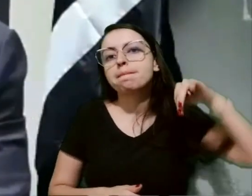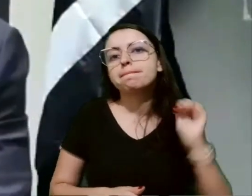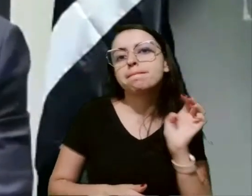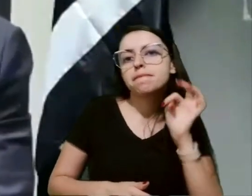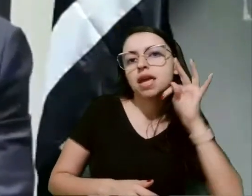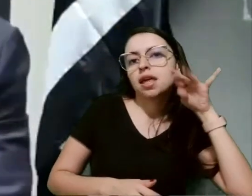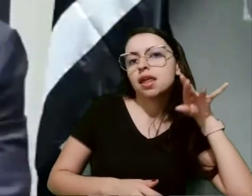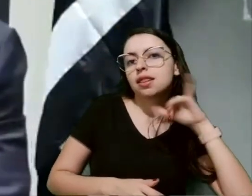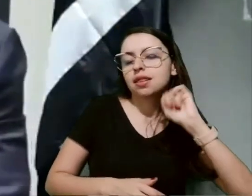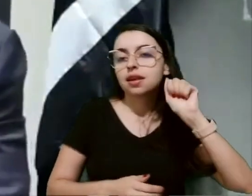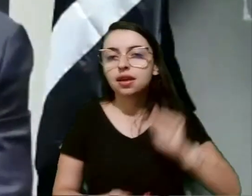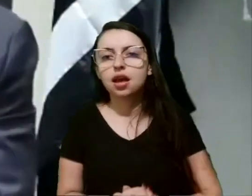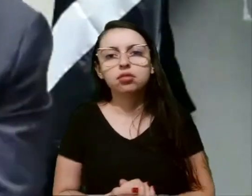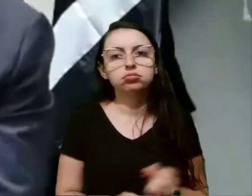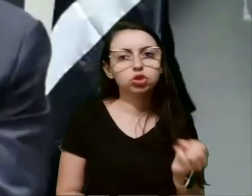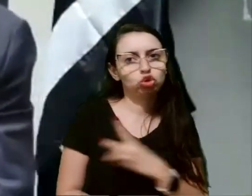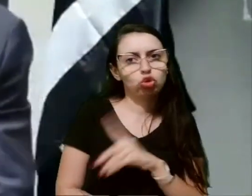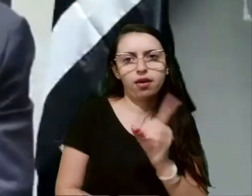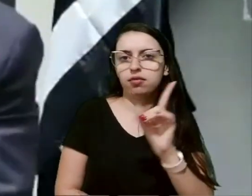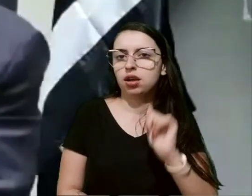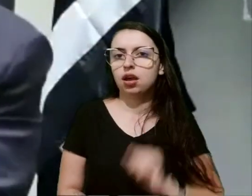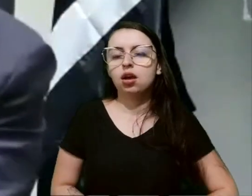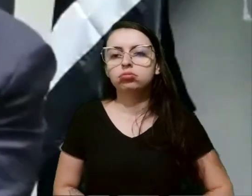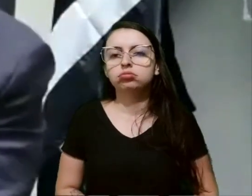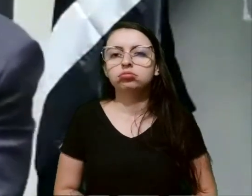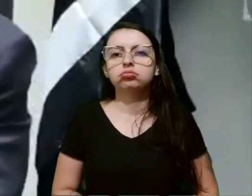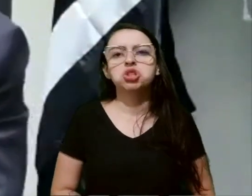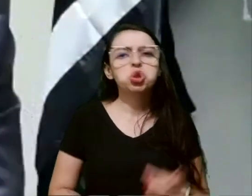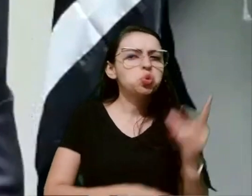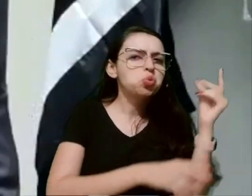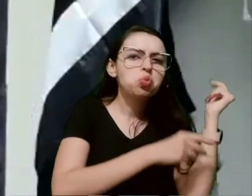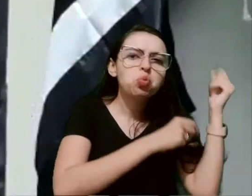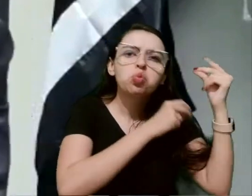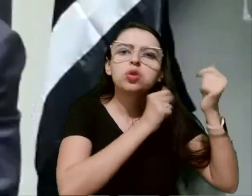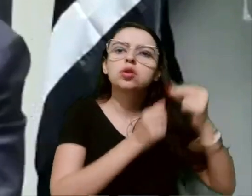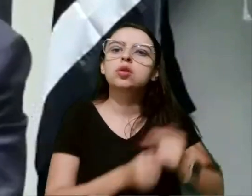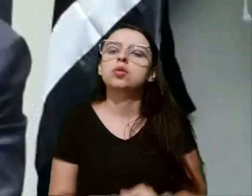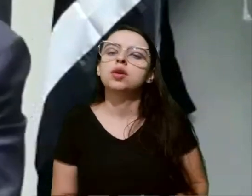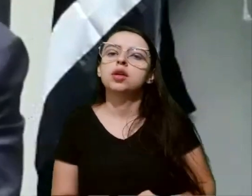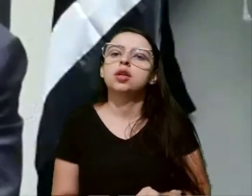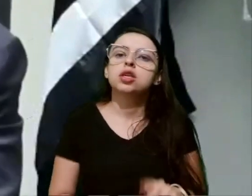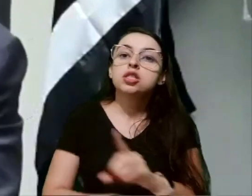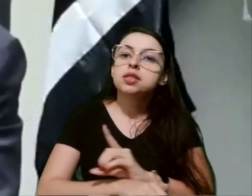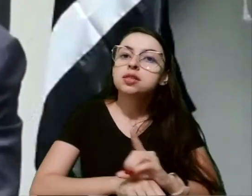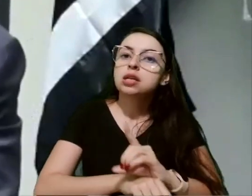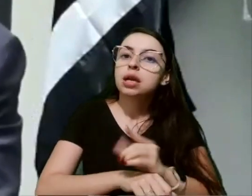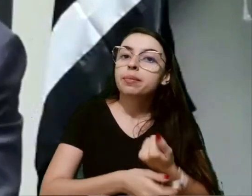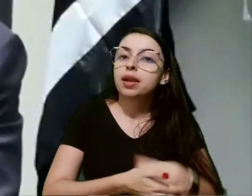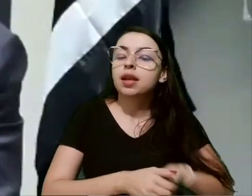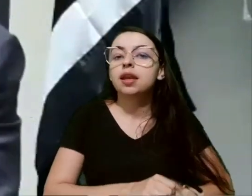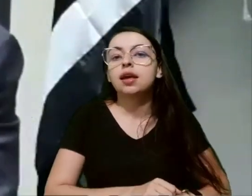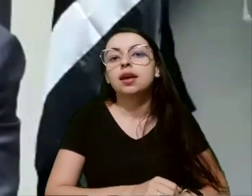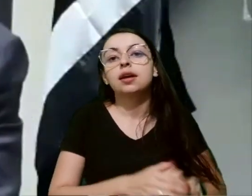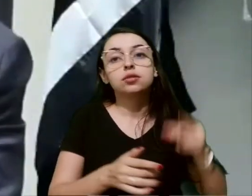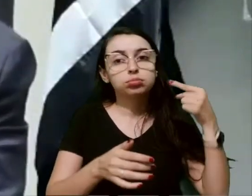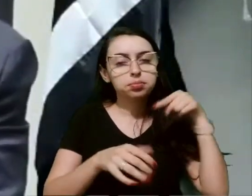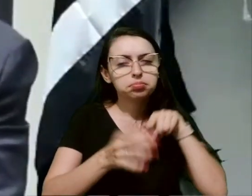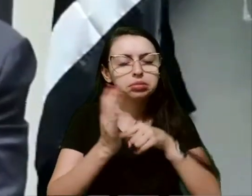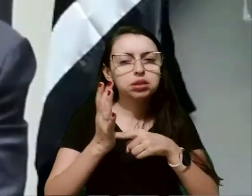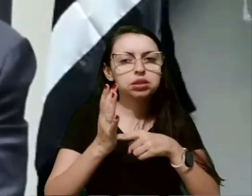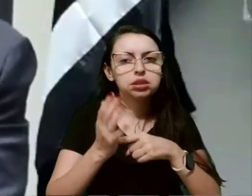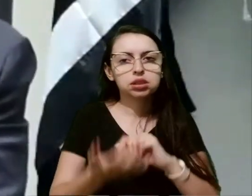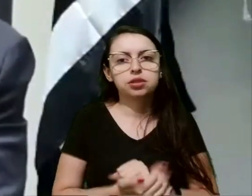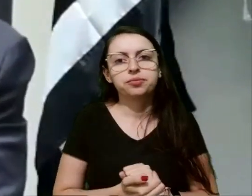assim, não é nova, longe disso, porque todas as ciências sociais têm uma disciplina empírica quantitativa aplicada, mas ela é uma